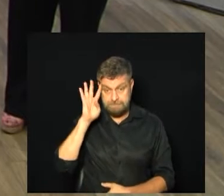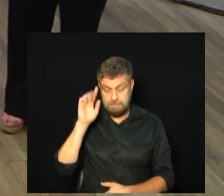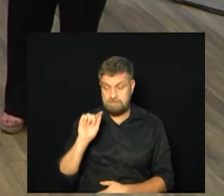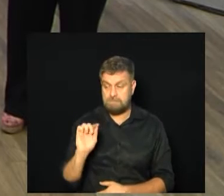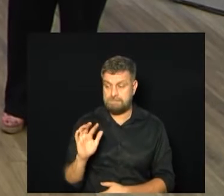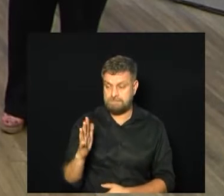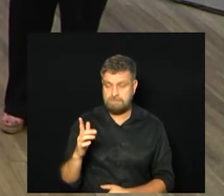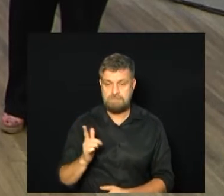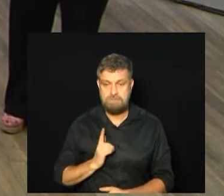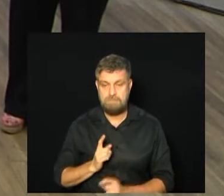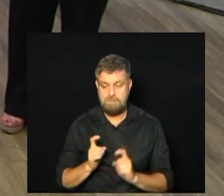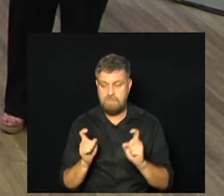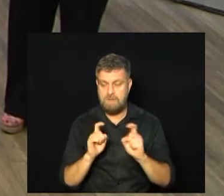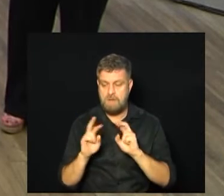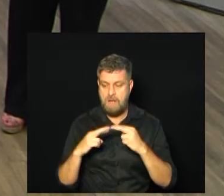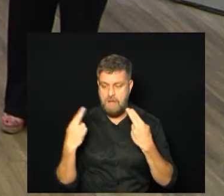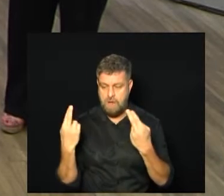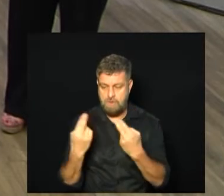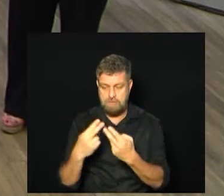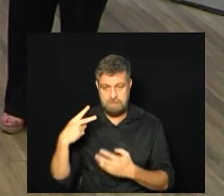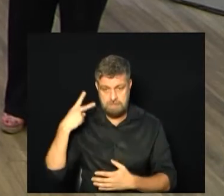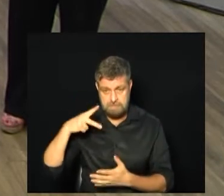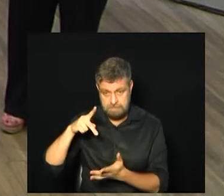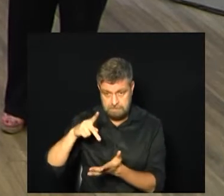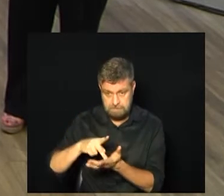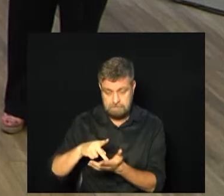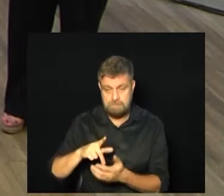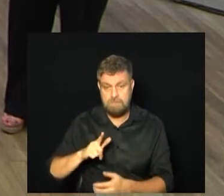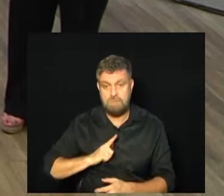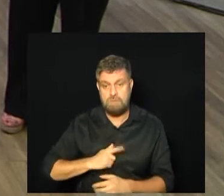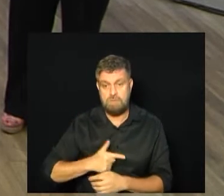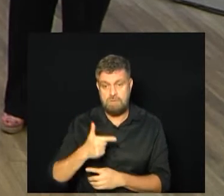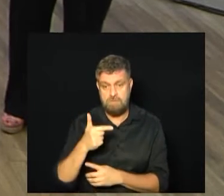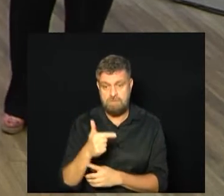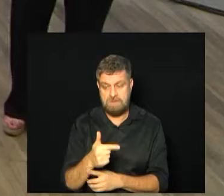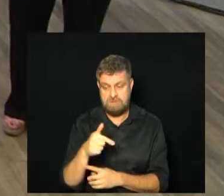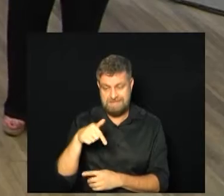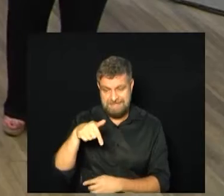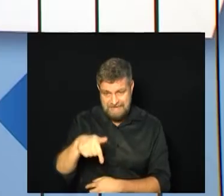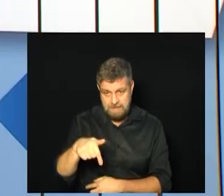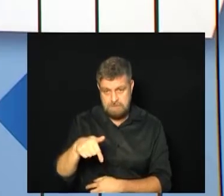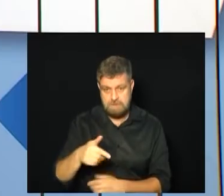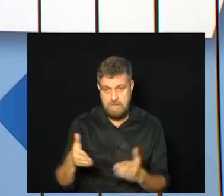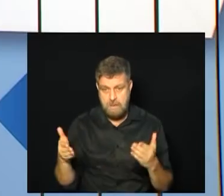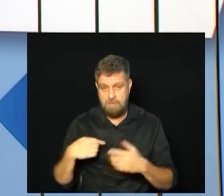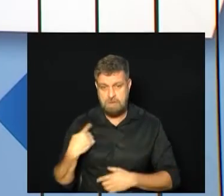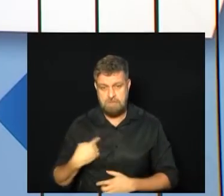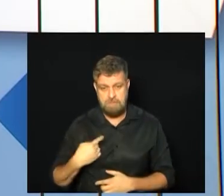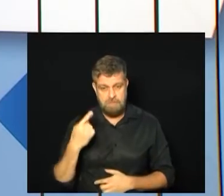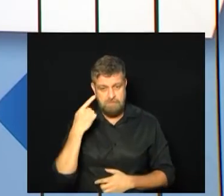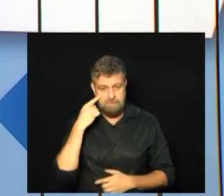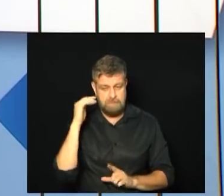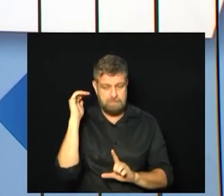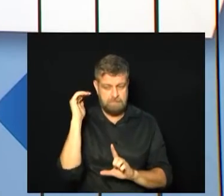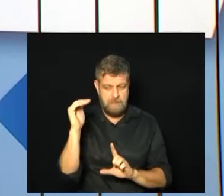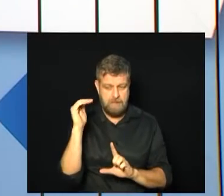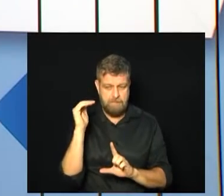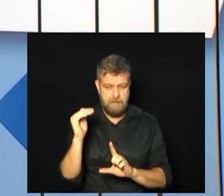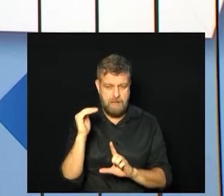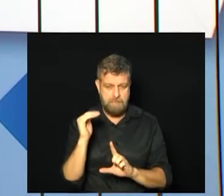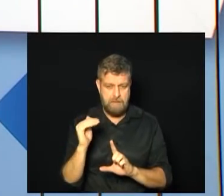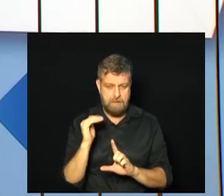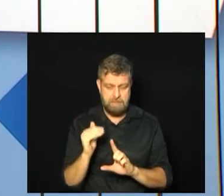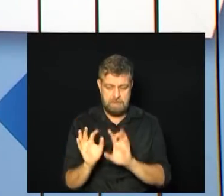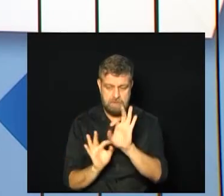portanto, é dia de reunião ordinária, a 27ª. E agora nós vamos conferir, então, quais são os